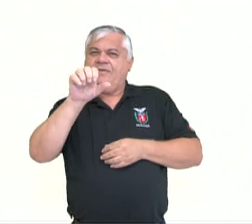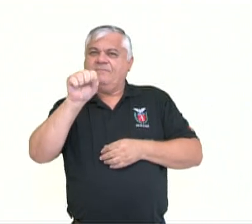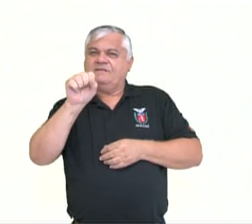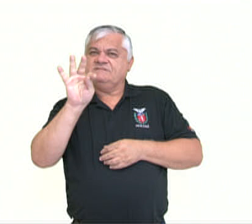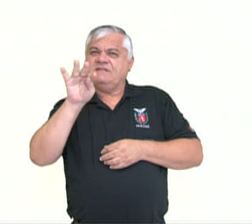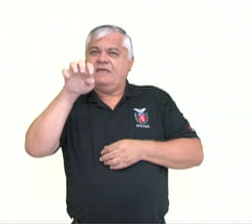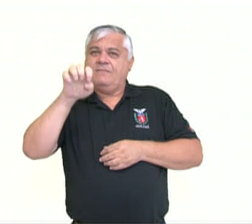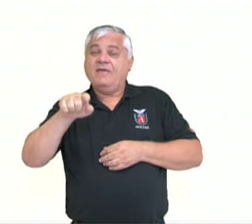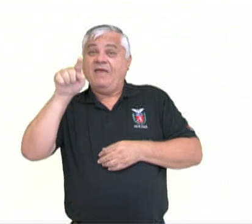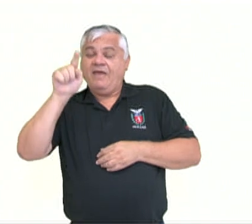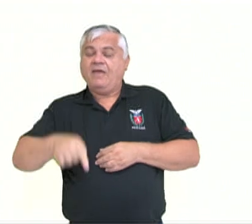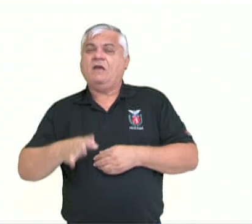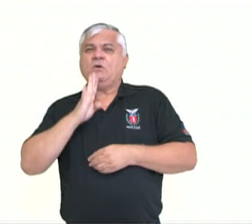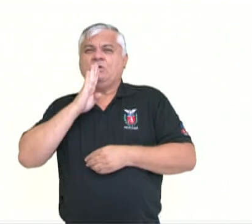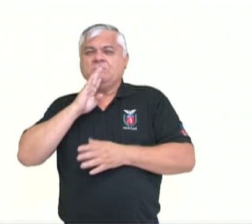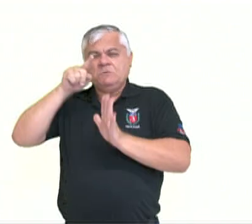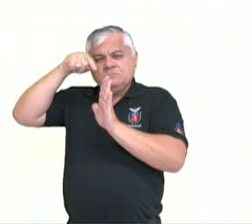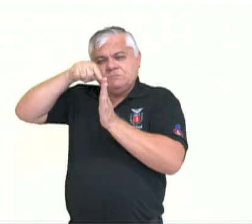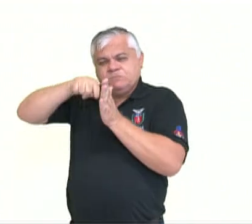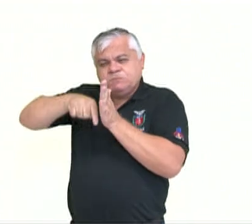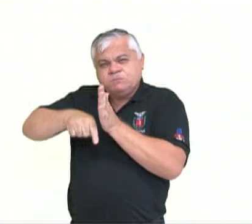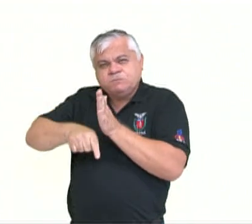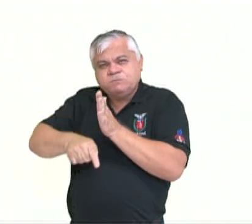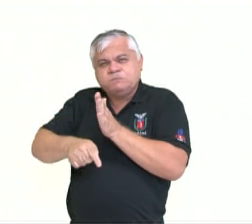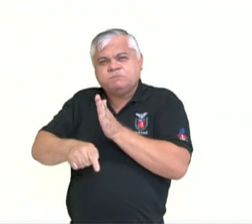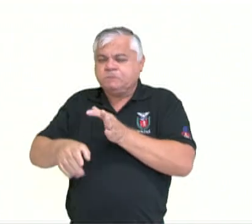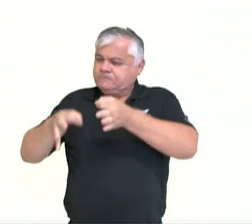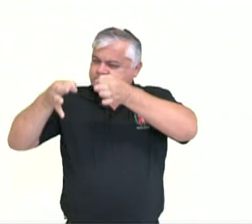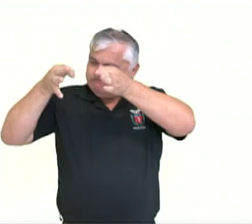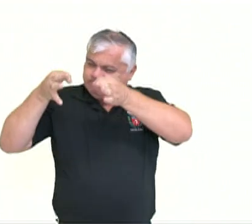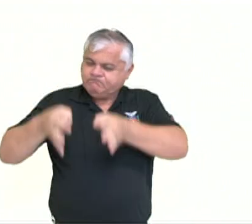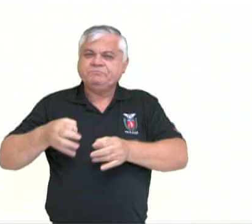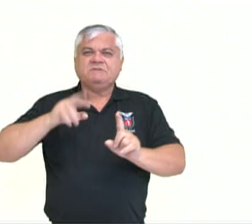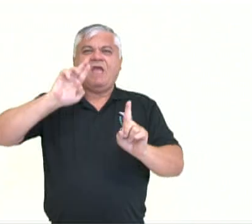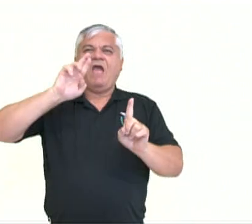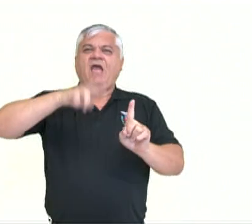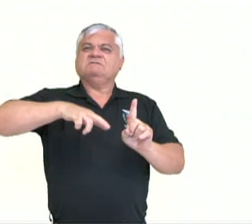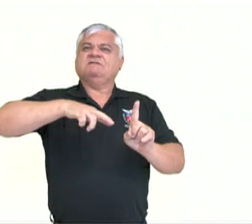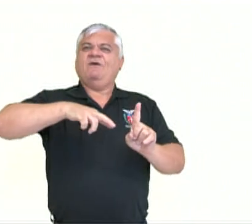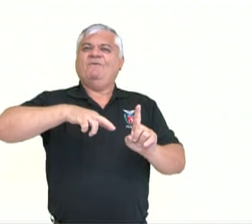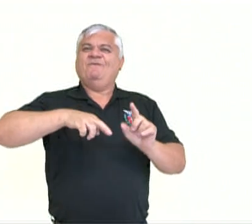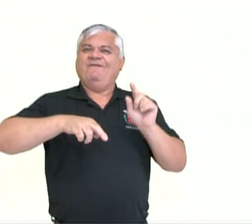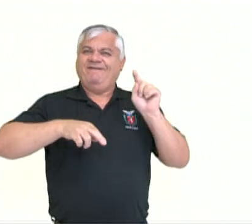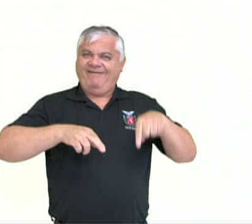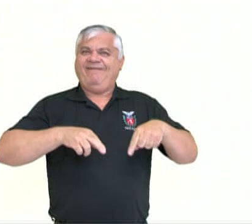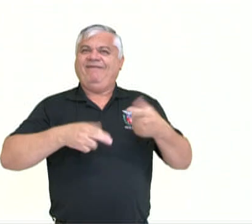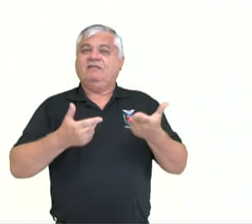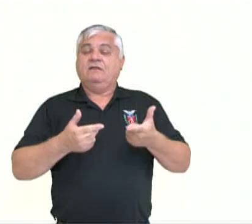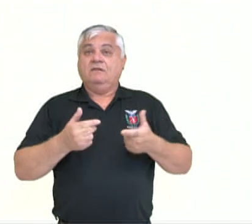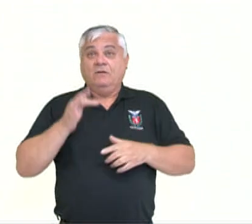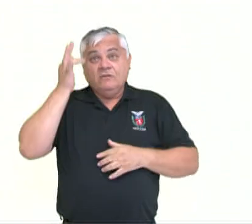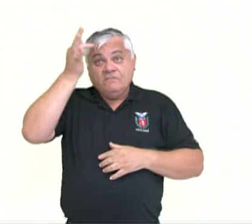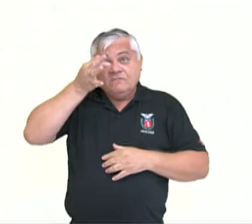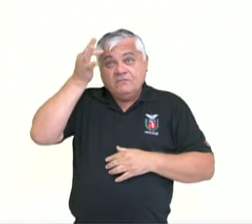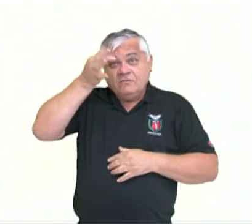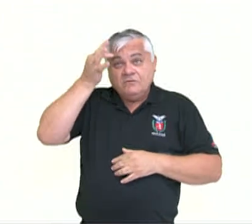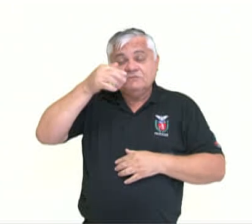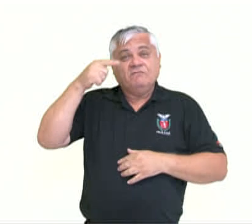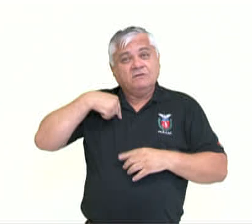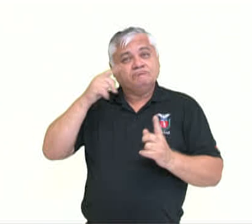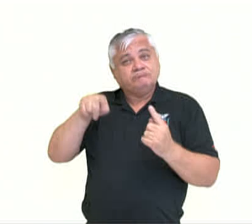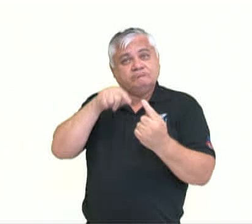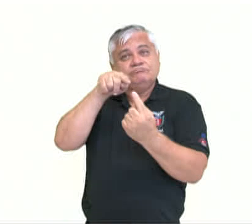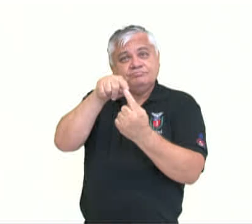um conhecimento aprofundado, justificado racionalmente. A filosofia ela tem essa